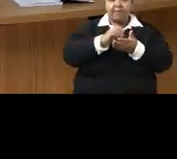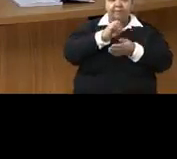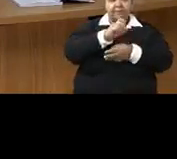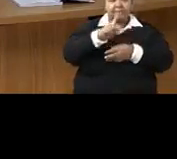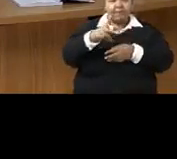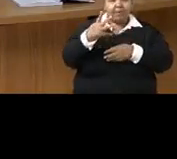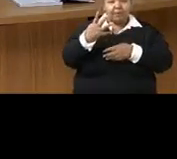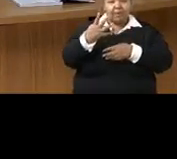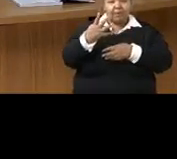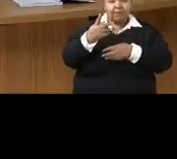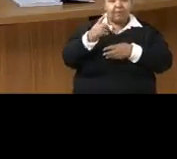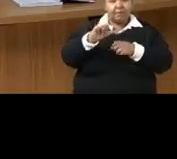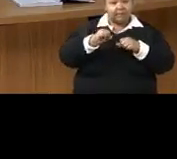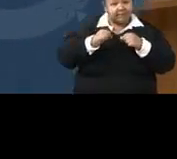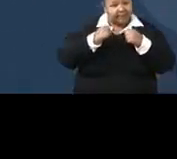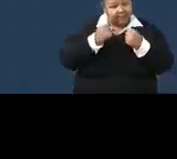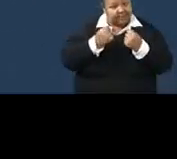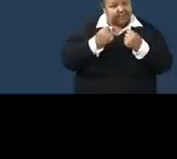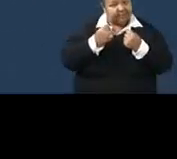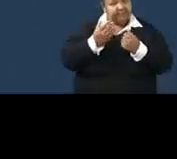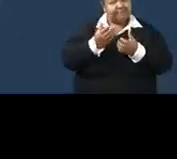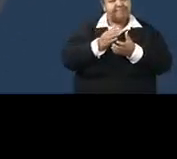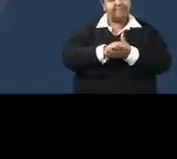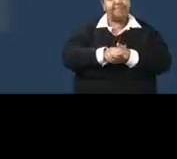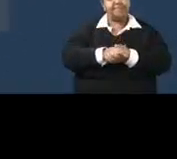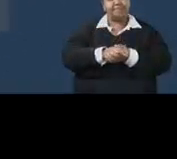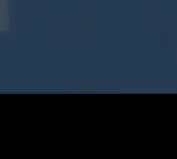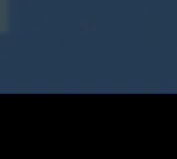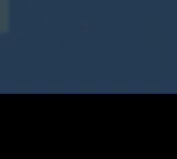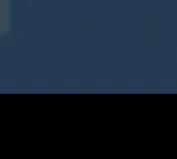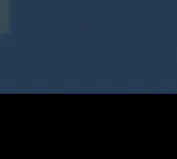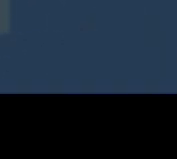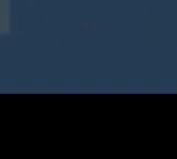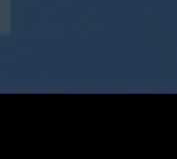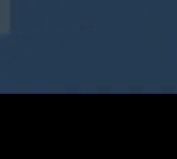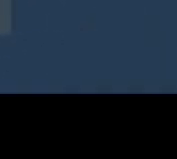a SP4. Se dedique, hein?